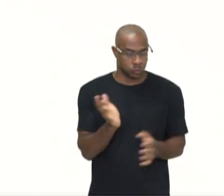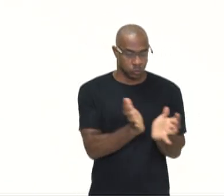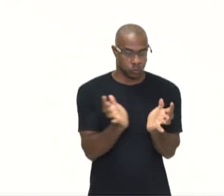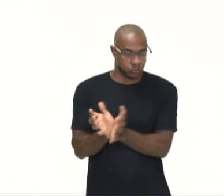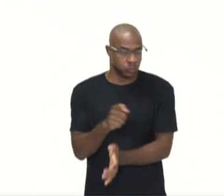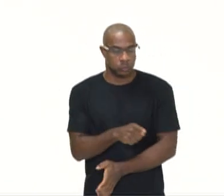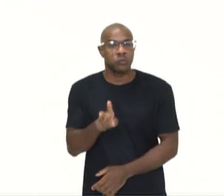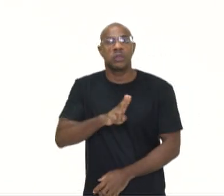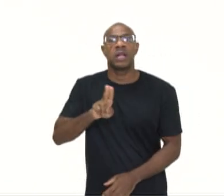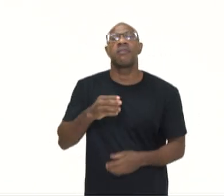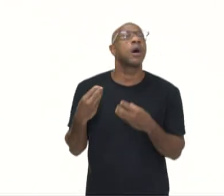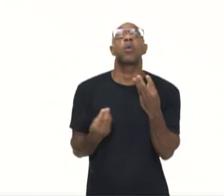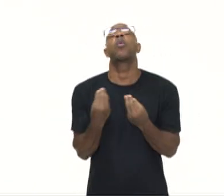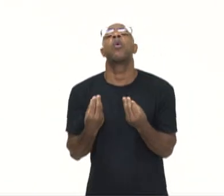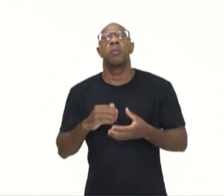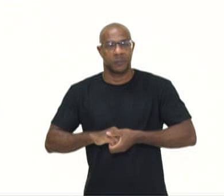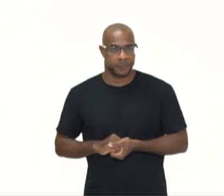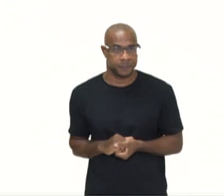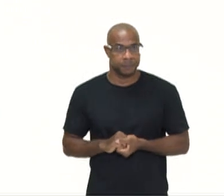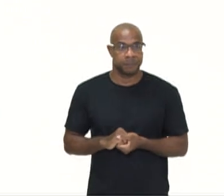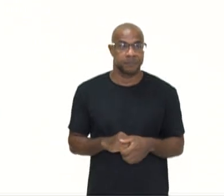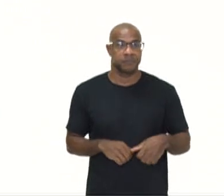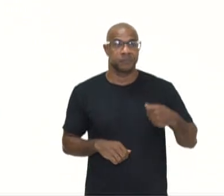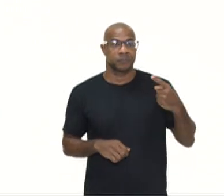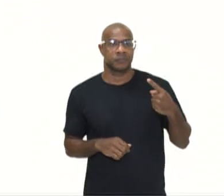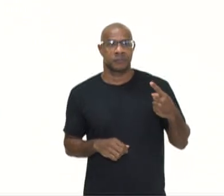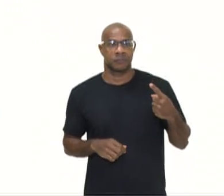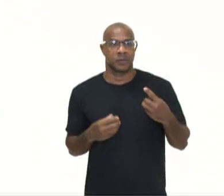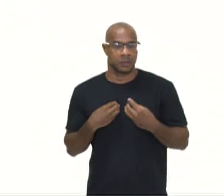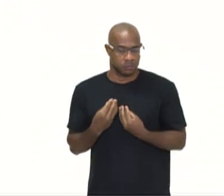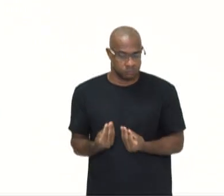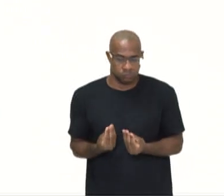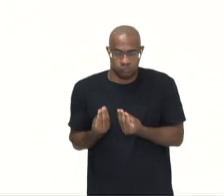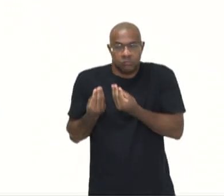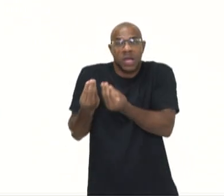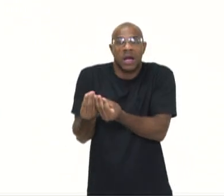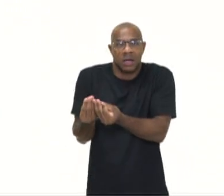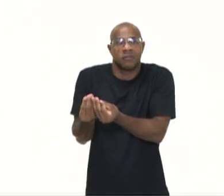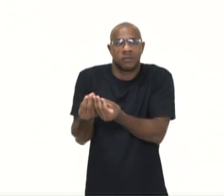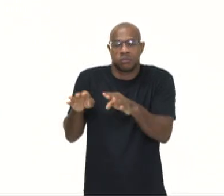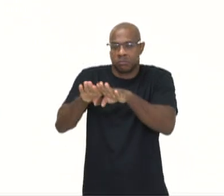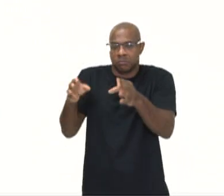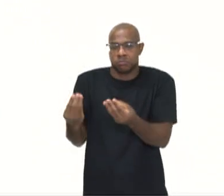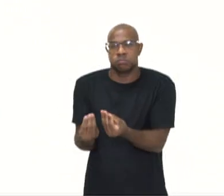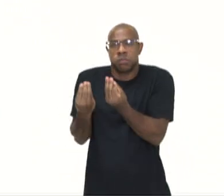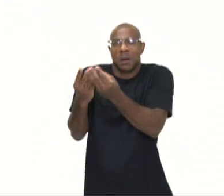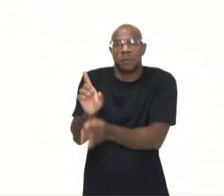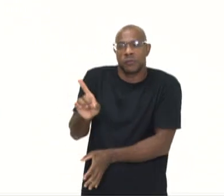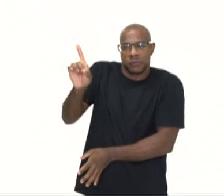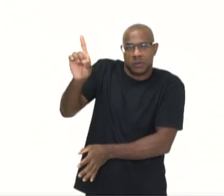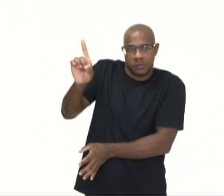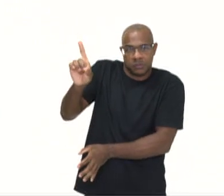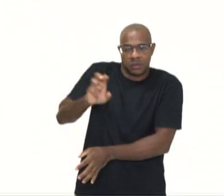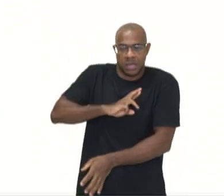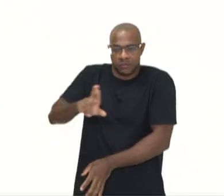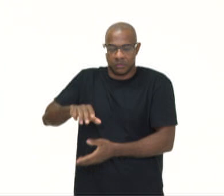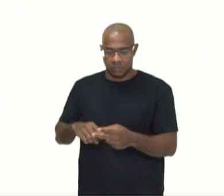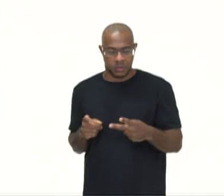também como, letra A, oferenda aos seus deuses somente,